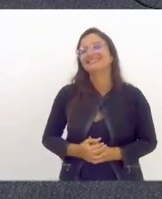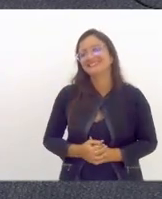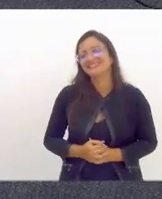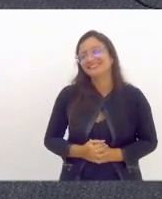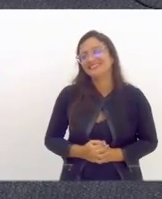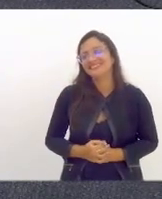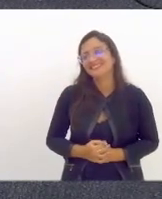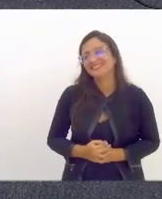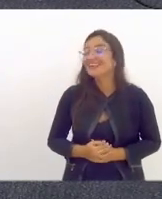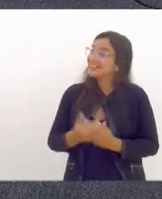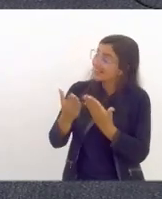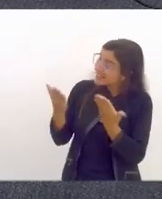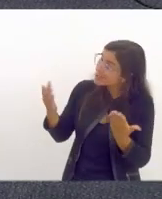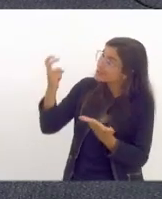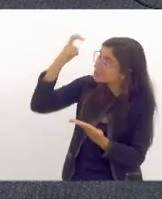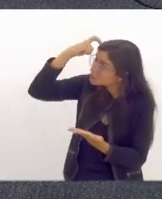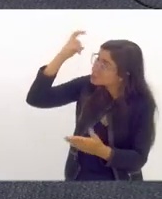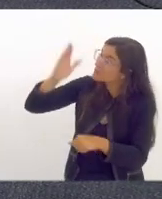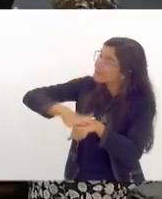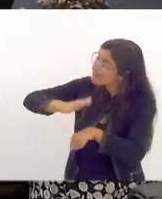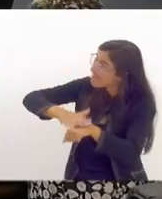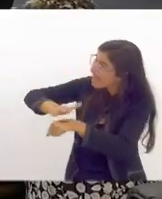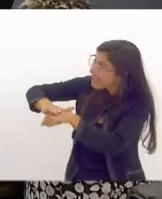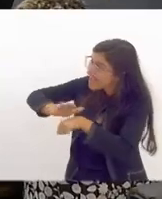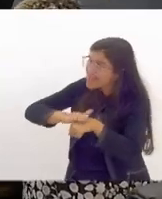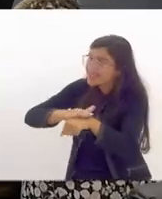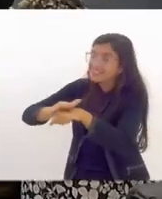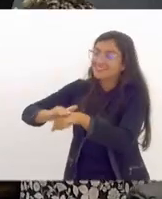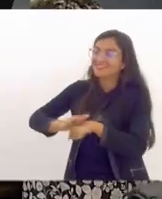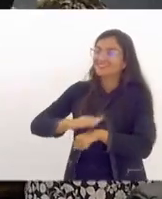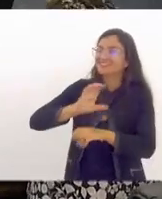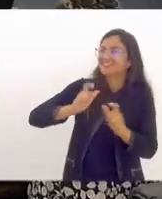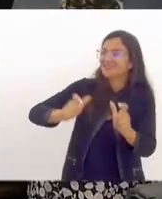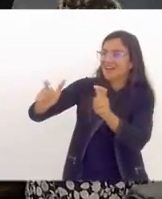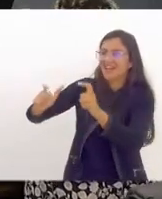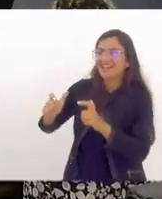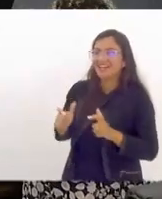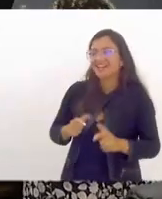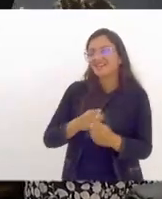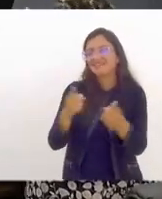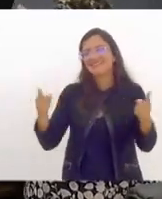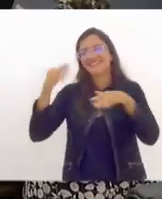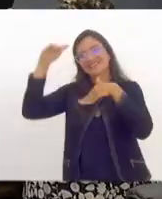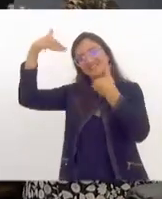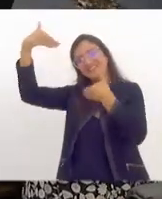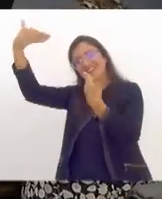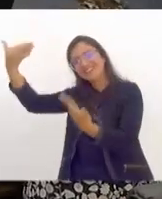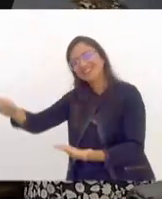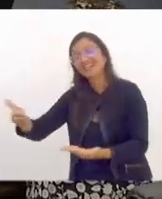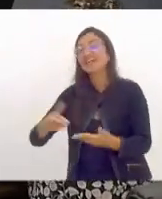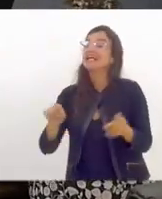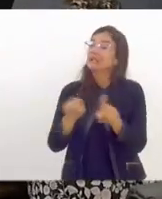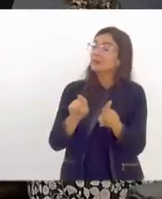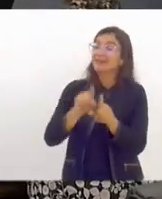são os nossos fazedores de Cultura de todos os territórios que vocês aqui estão sendo homenageados Mas são muitos mais